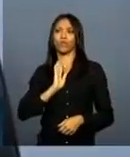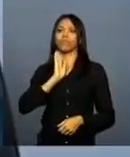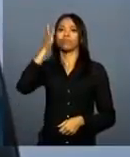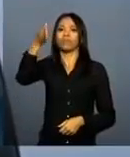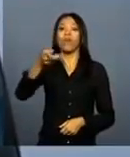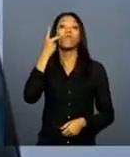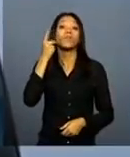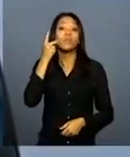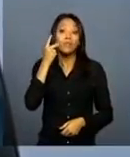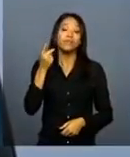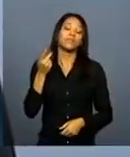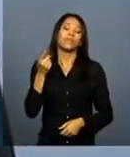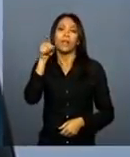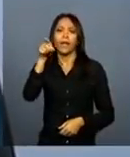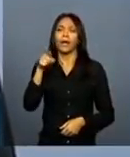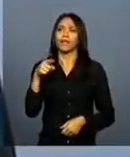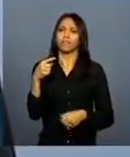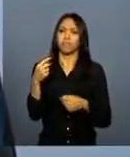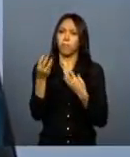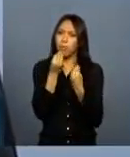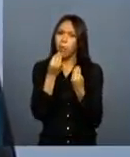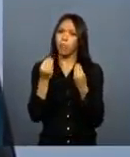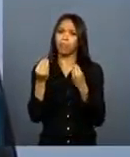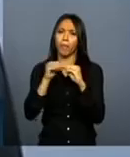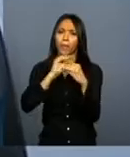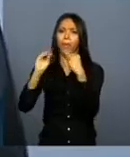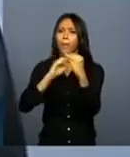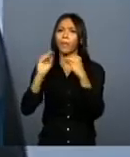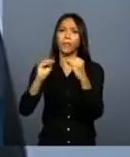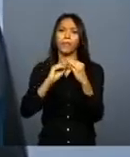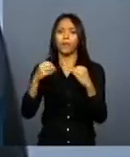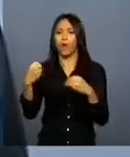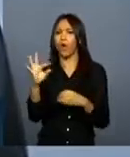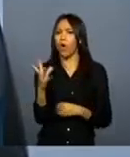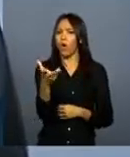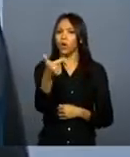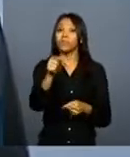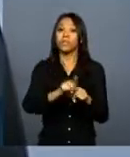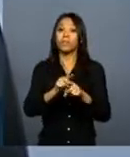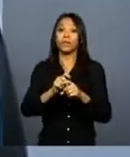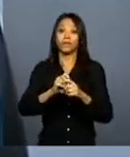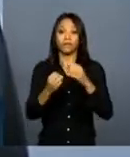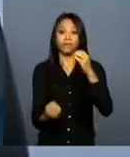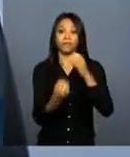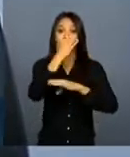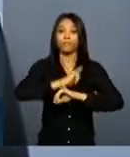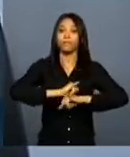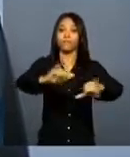atividade maravilhosa de discussão do Brasil Sem Miséria e pré-lançamento de um filme que tratava do...